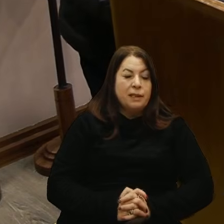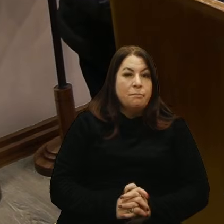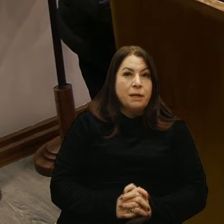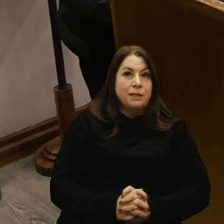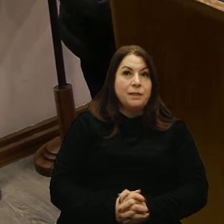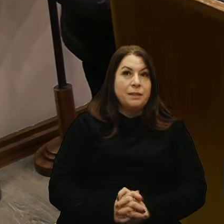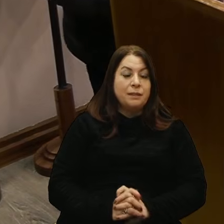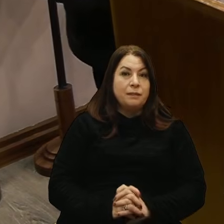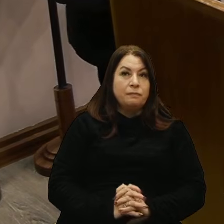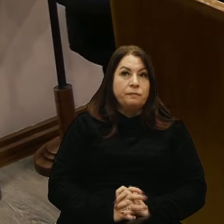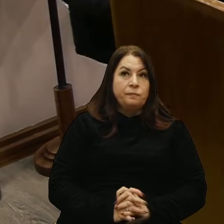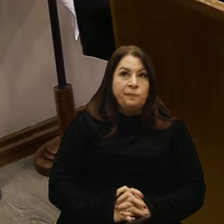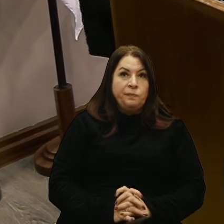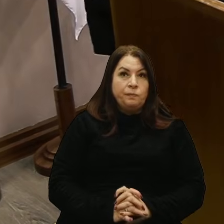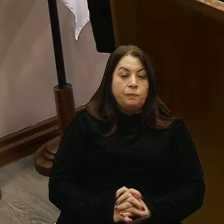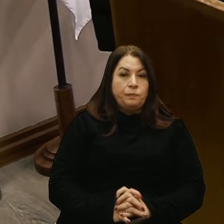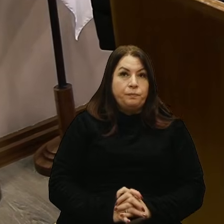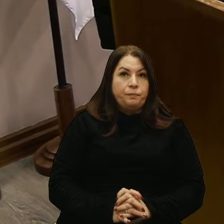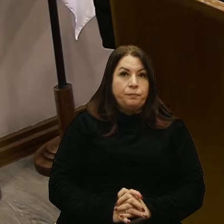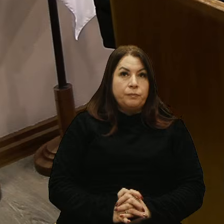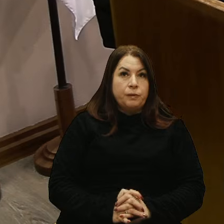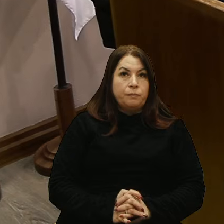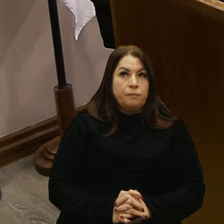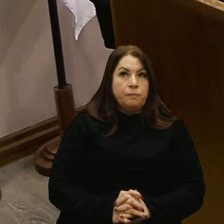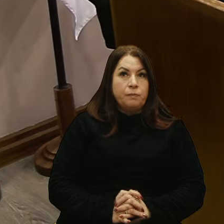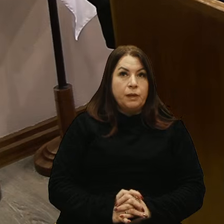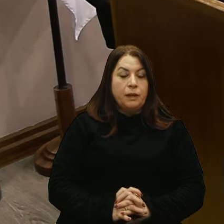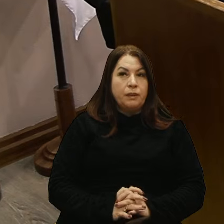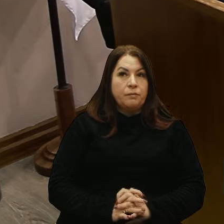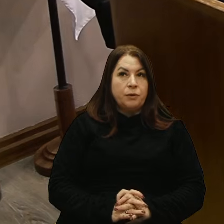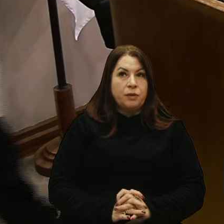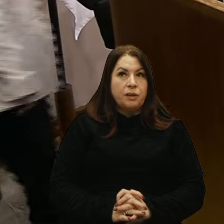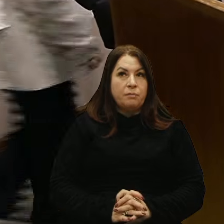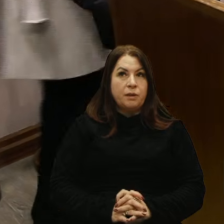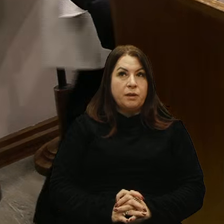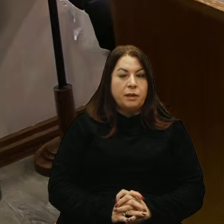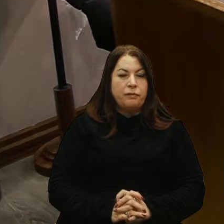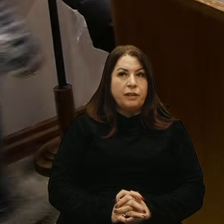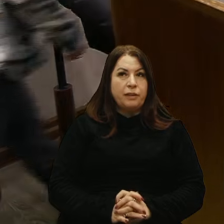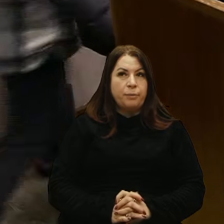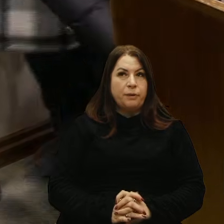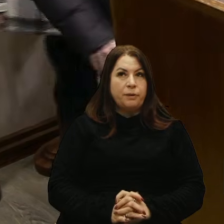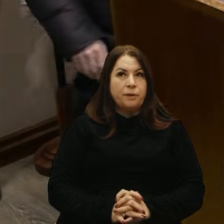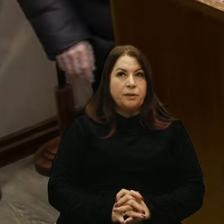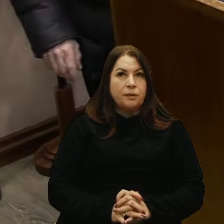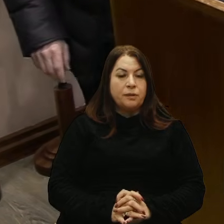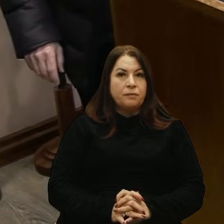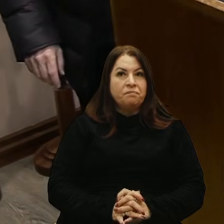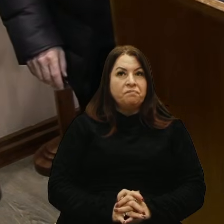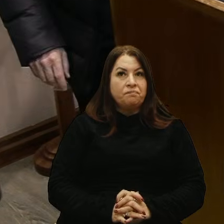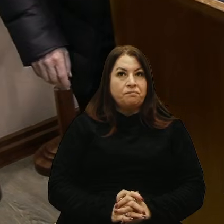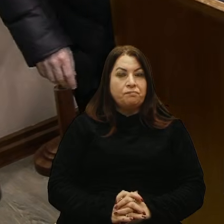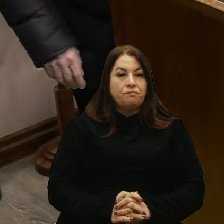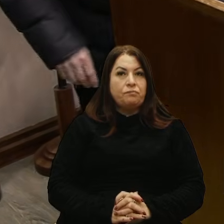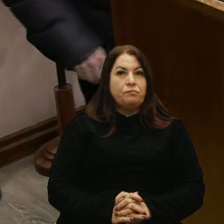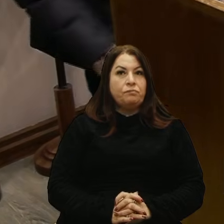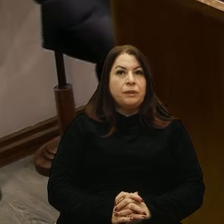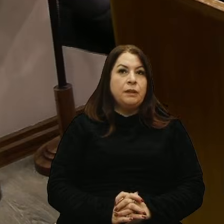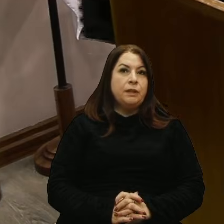Quer sentar aqui? Quer que eu levante para sentar comigo? Infeliz. Infeliz. Ó, pra ti.